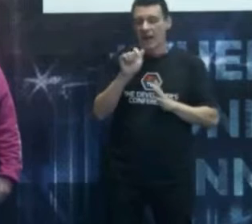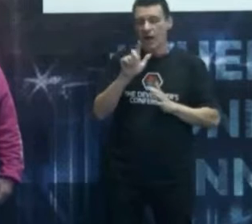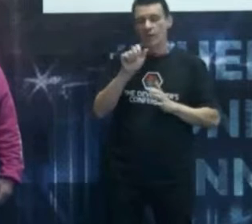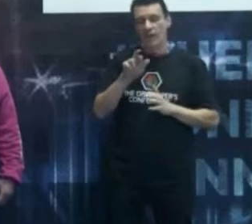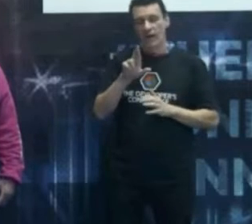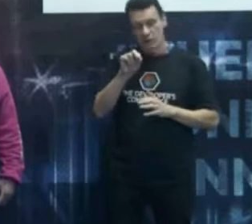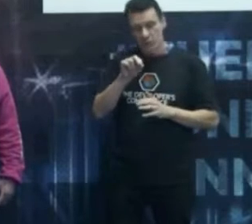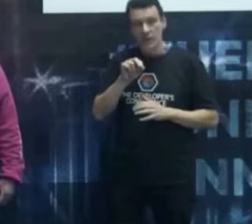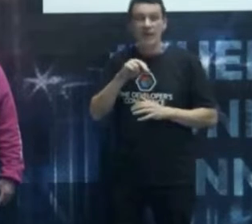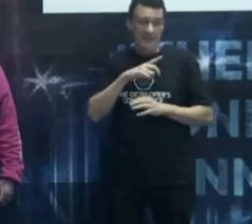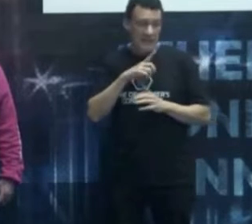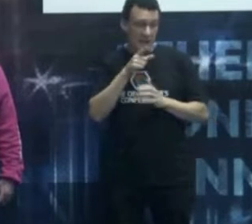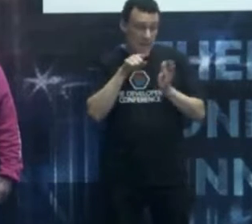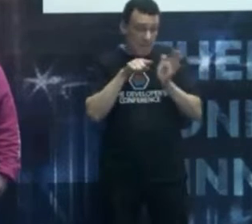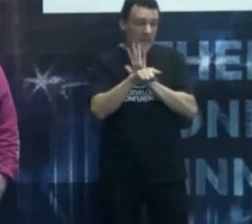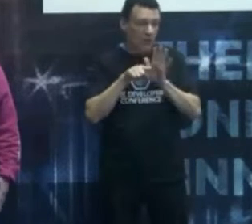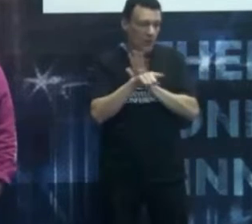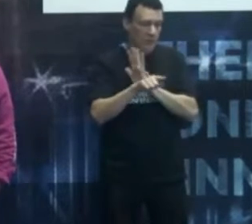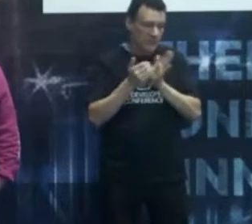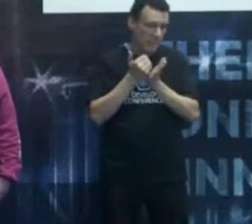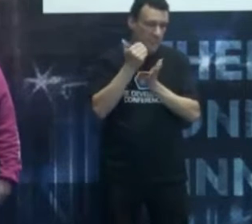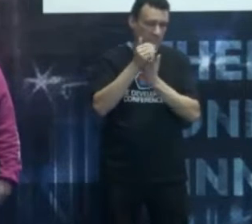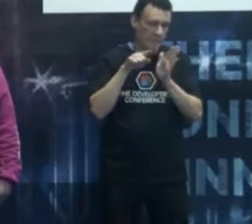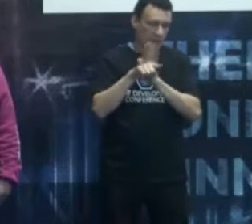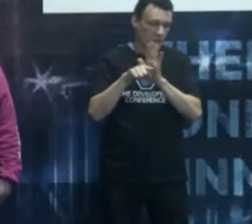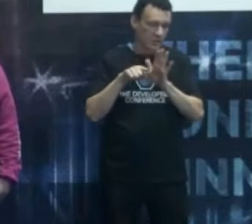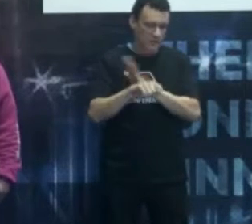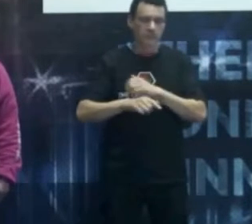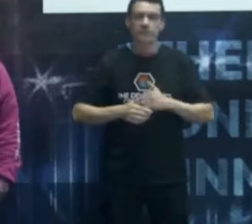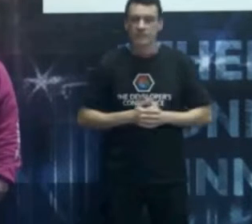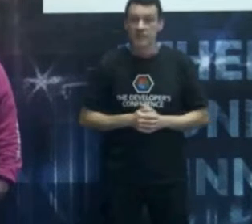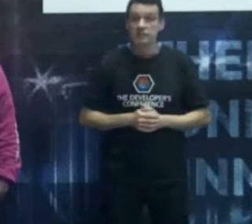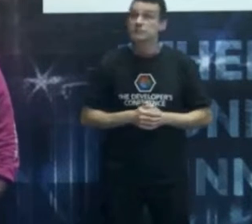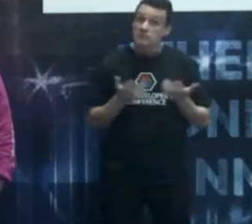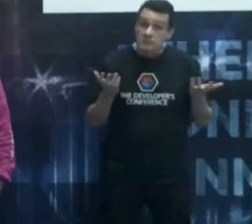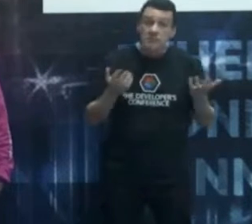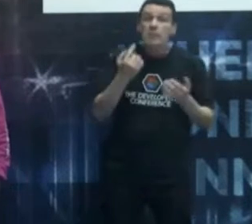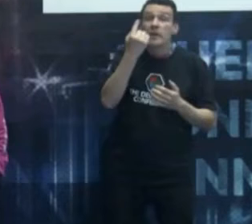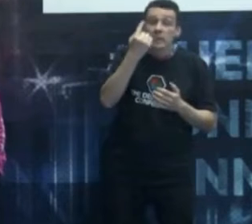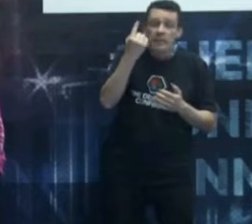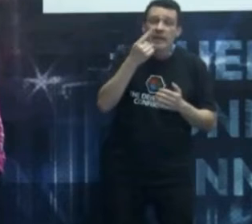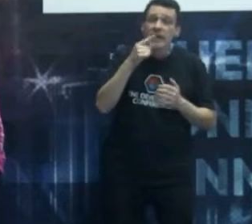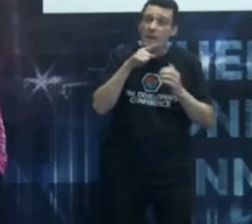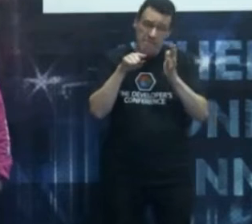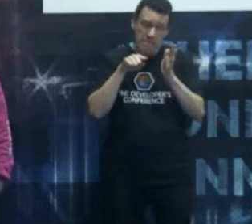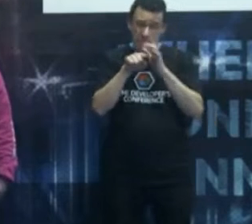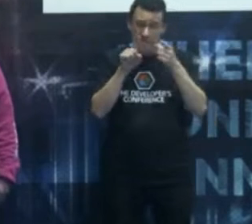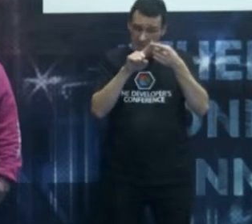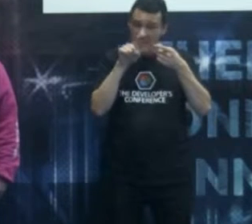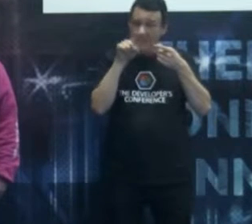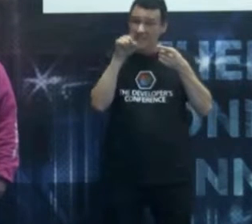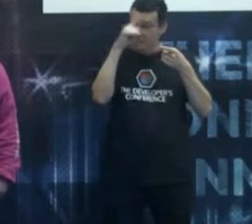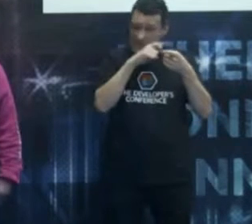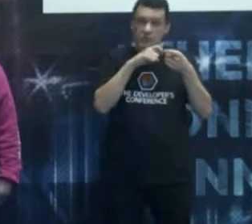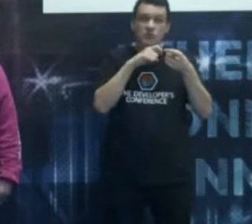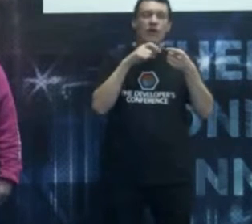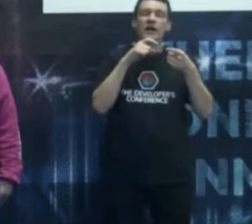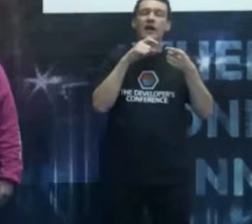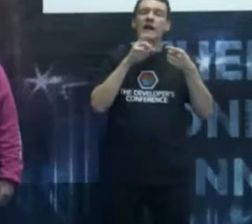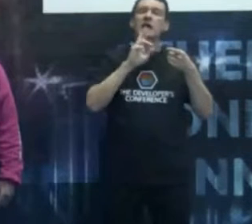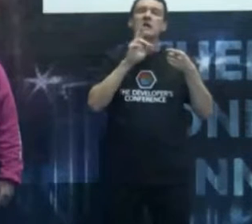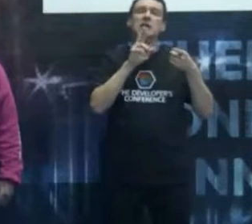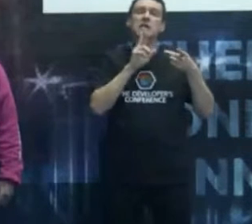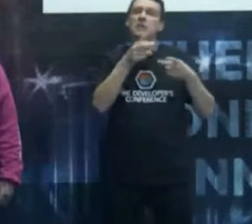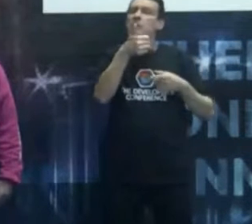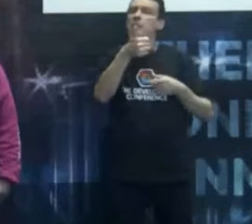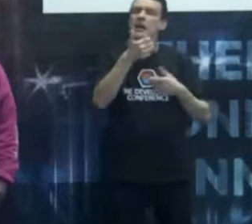Se a primeira pergunta o pessoal achou que ia ser difícil de responder e conseguiram responder brilhantemente, queria